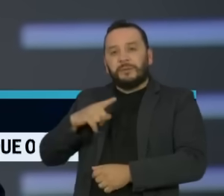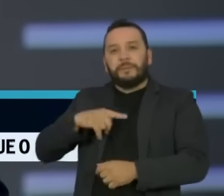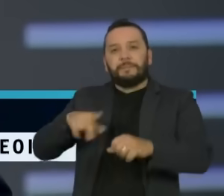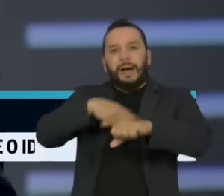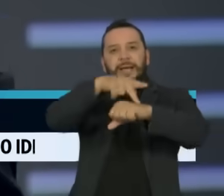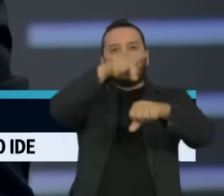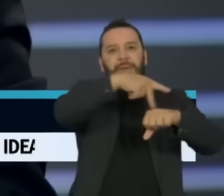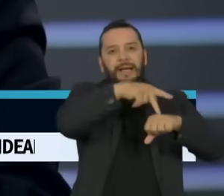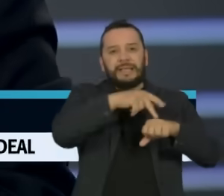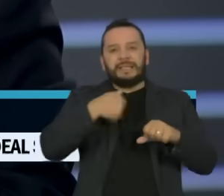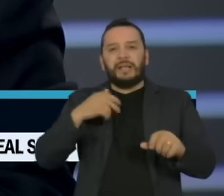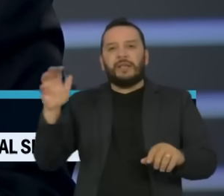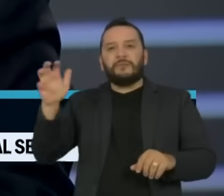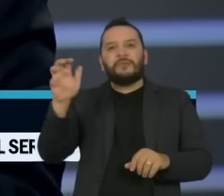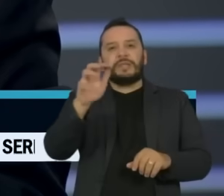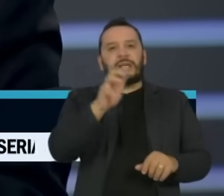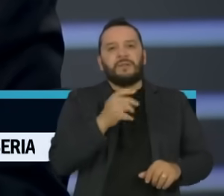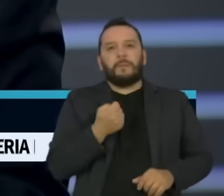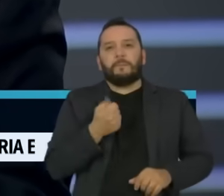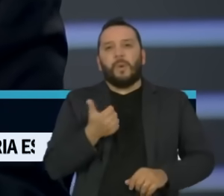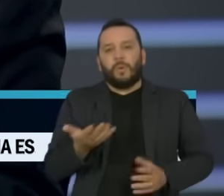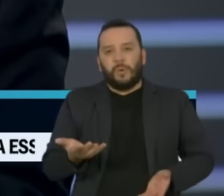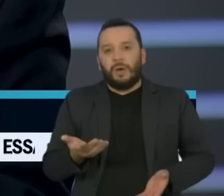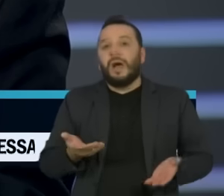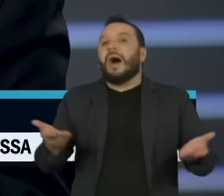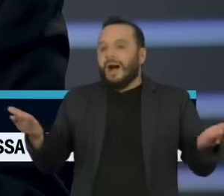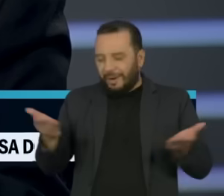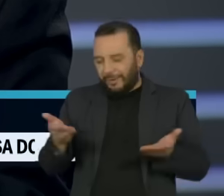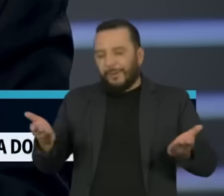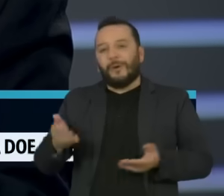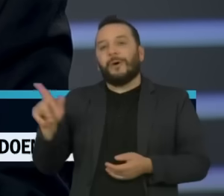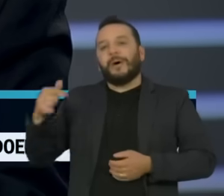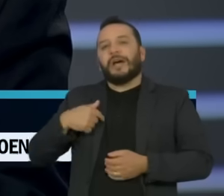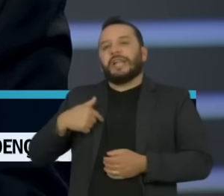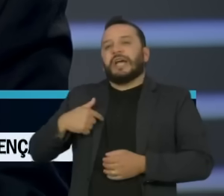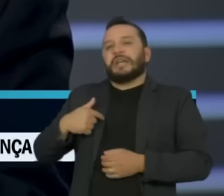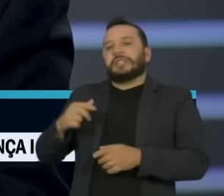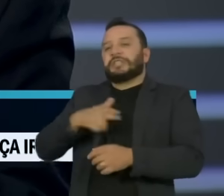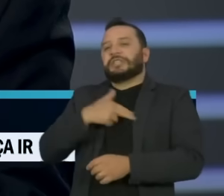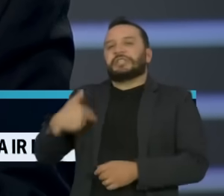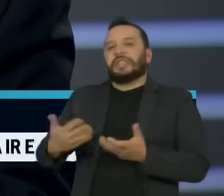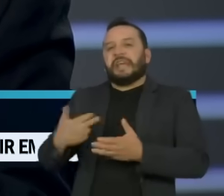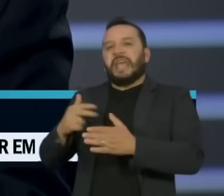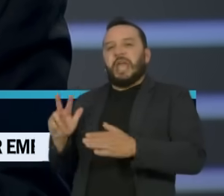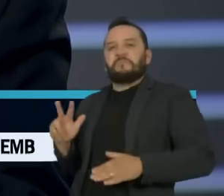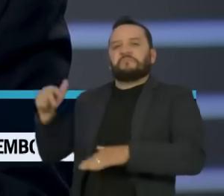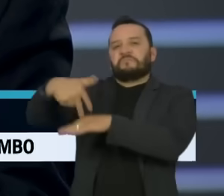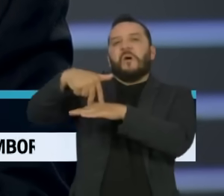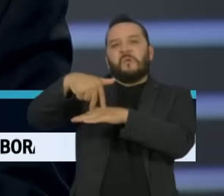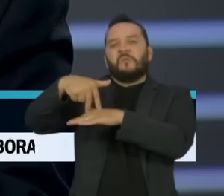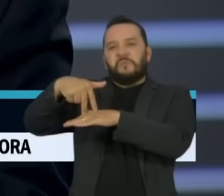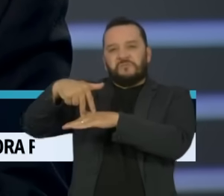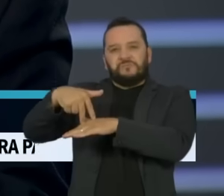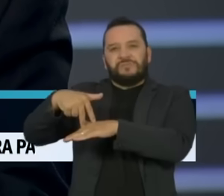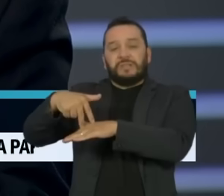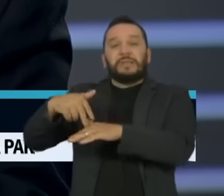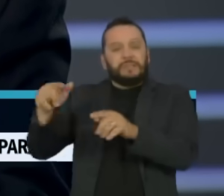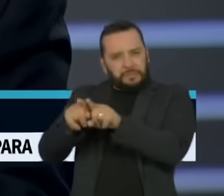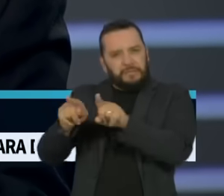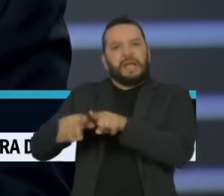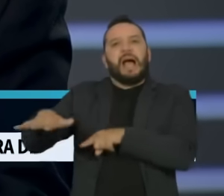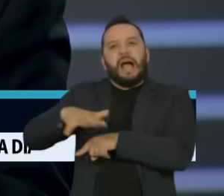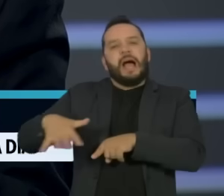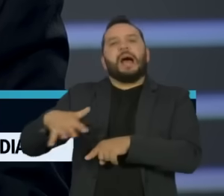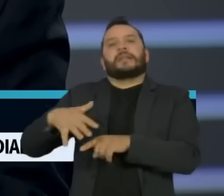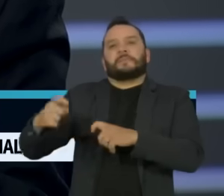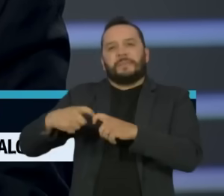a China mudou. A China agora quer ir dividir a bola mesmo. Então, ela quer criar uma rota, inclusive na área médica,